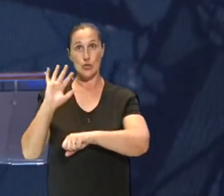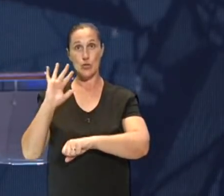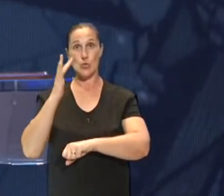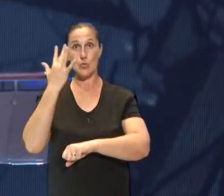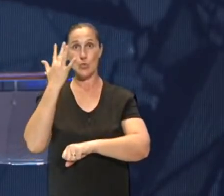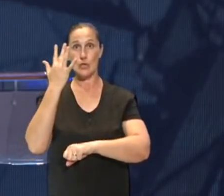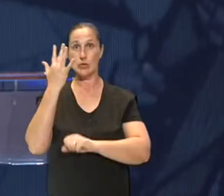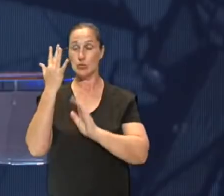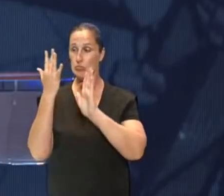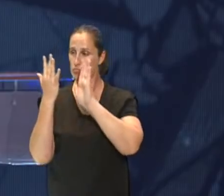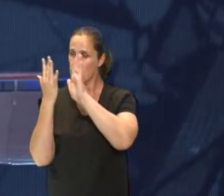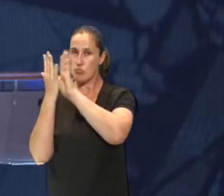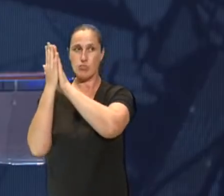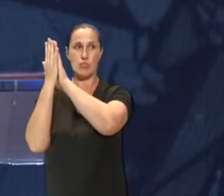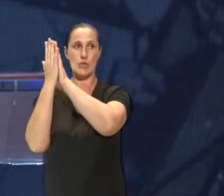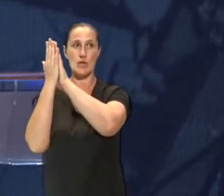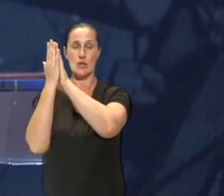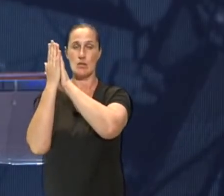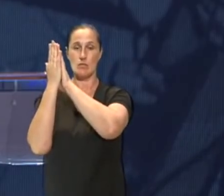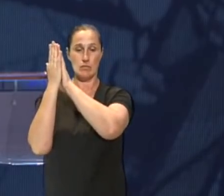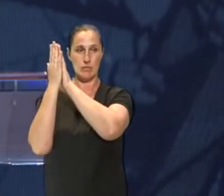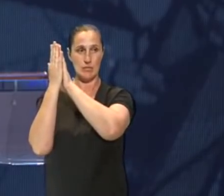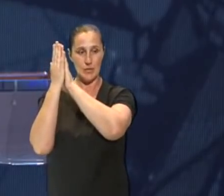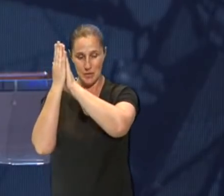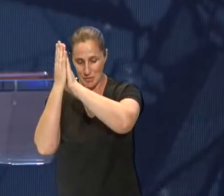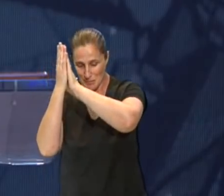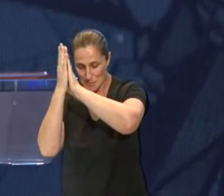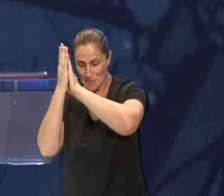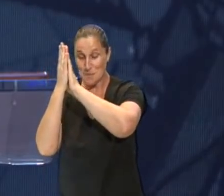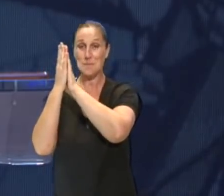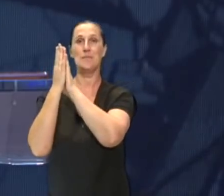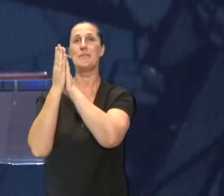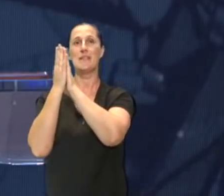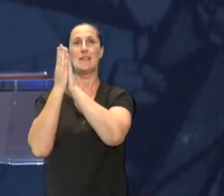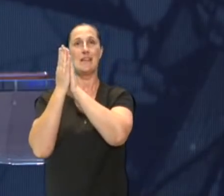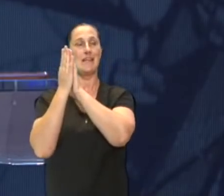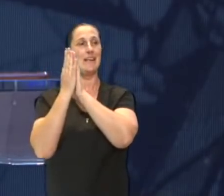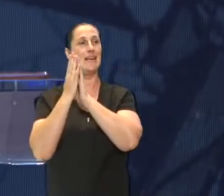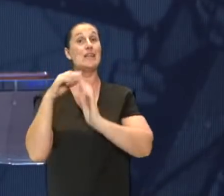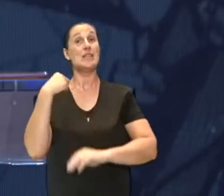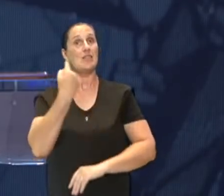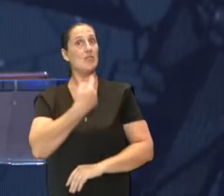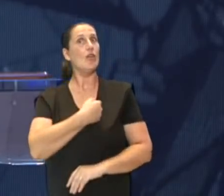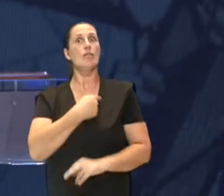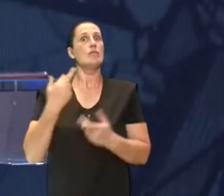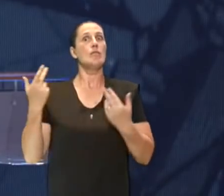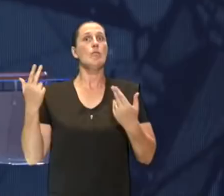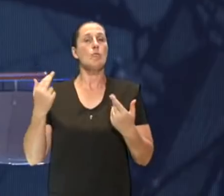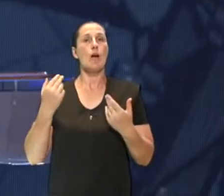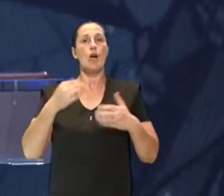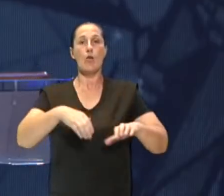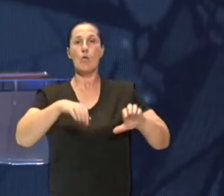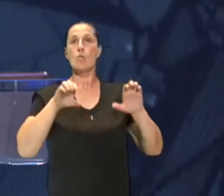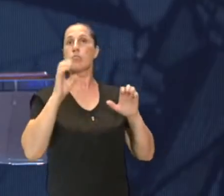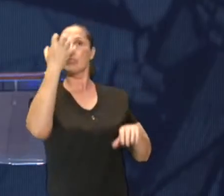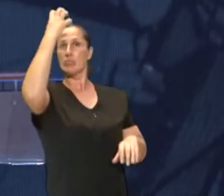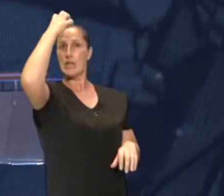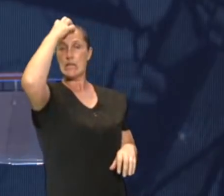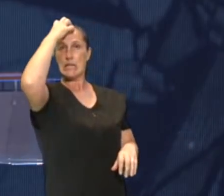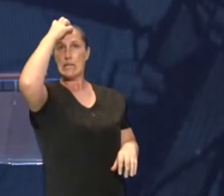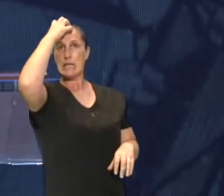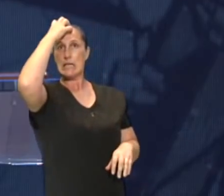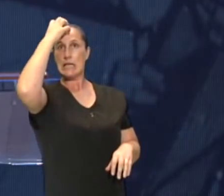face com uma parede lisa. Lembra? Ezequias olhou para a parede. Isaías estava na